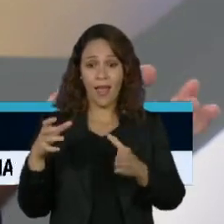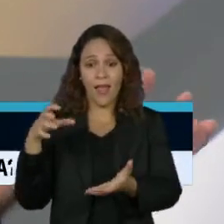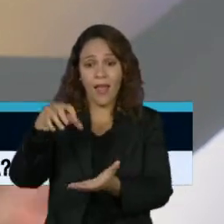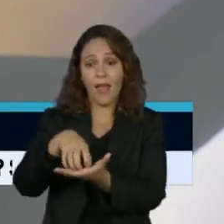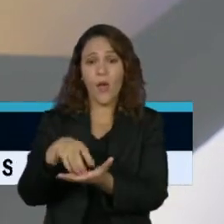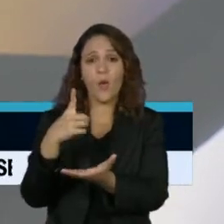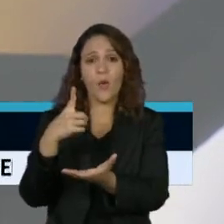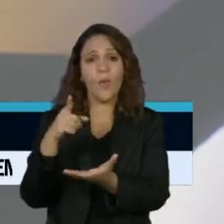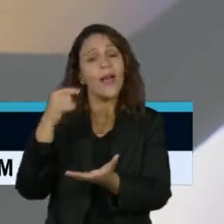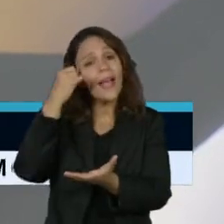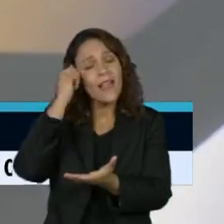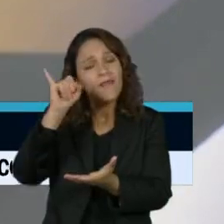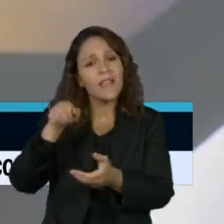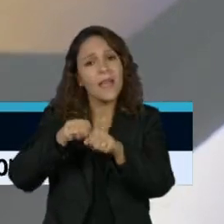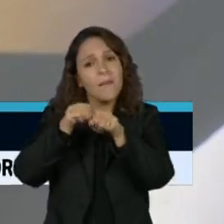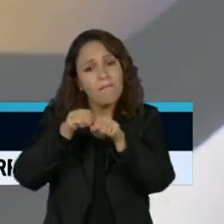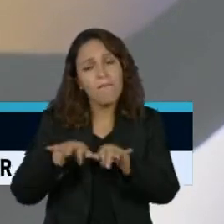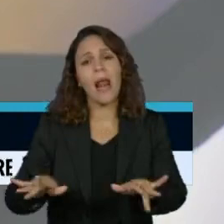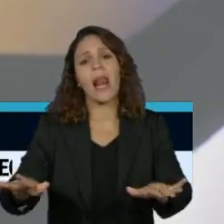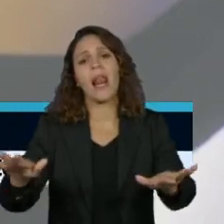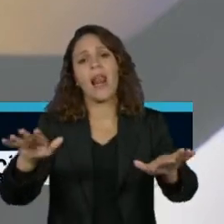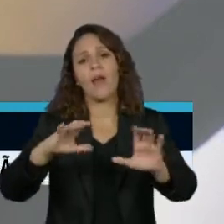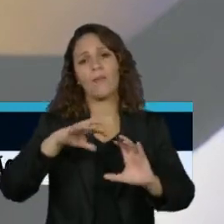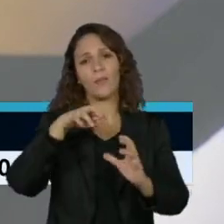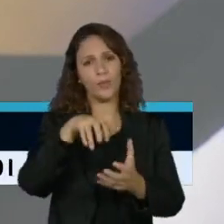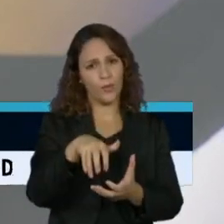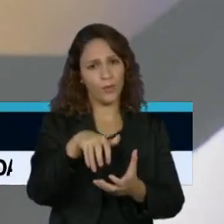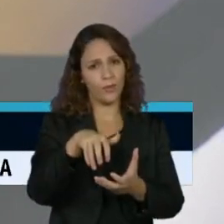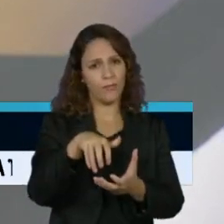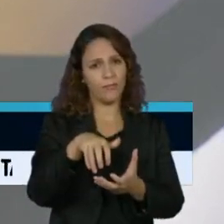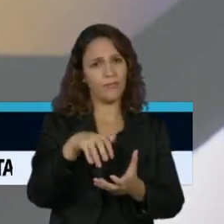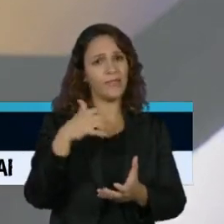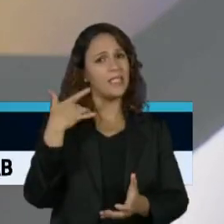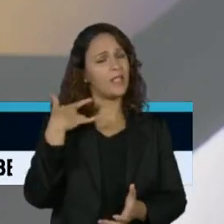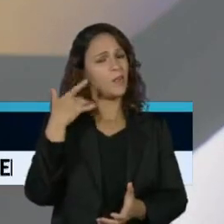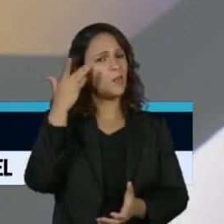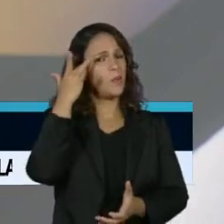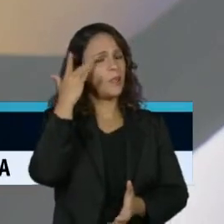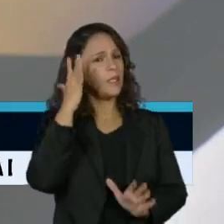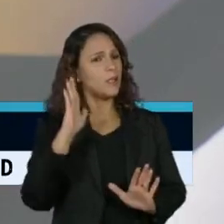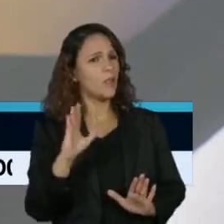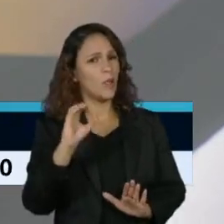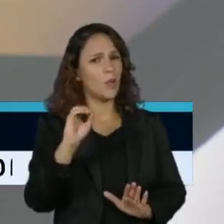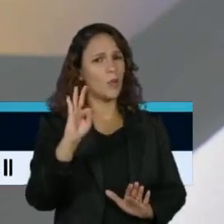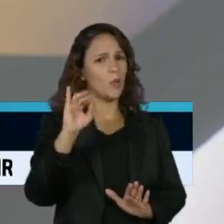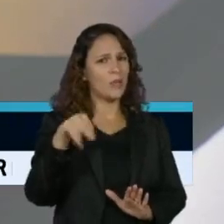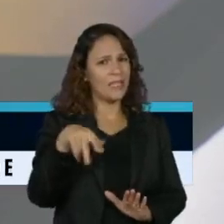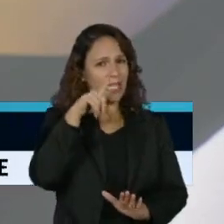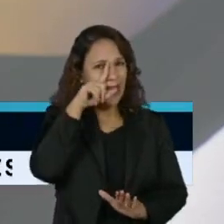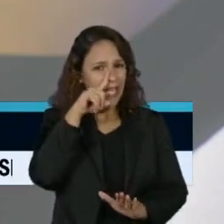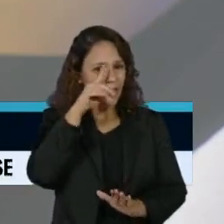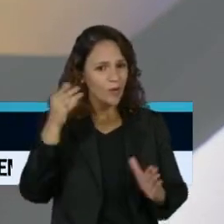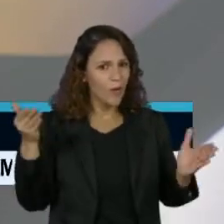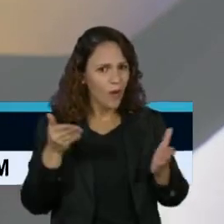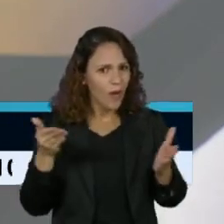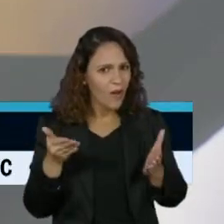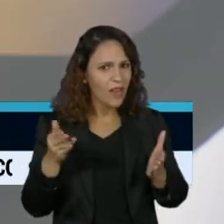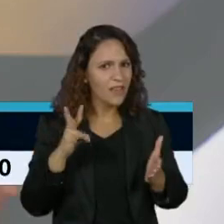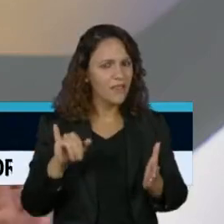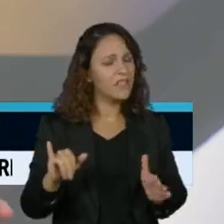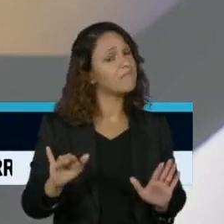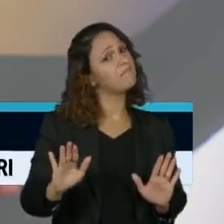não conflito Mundial eu acho não acredito que eu tava correr esse risco porque